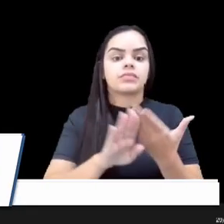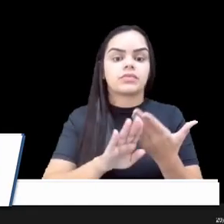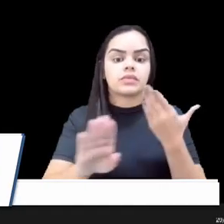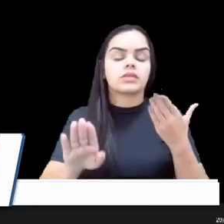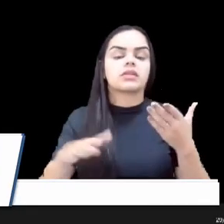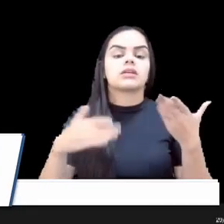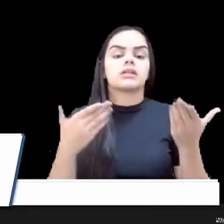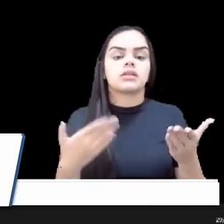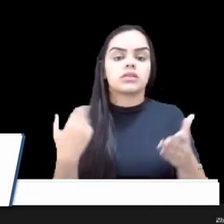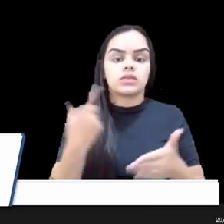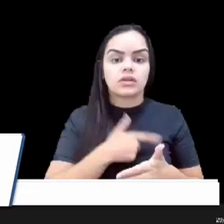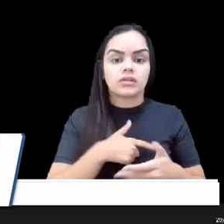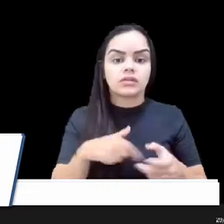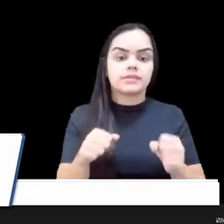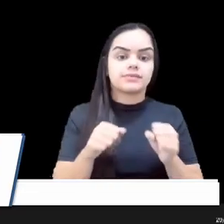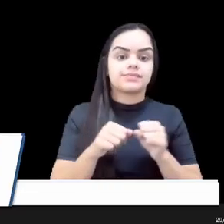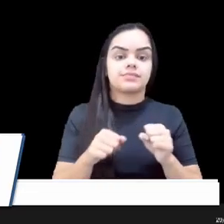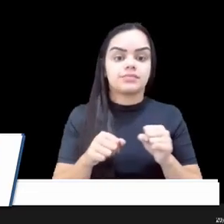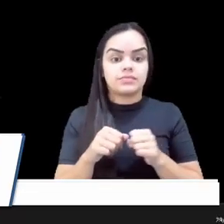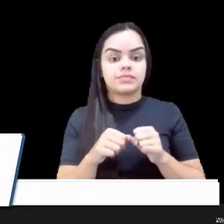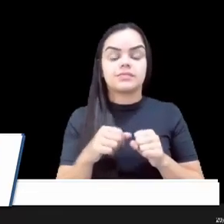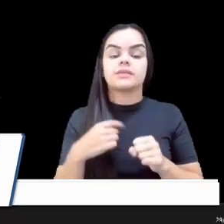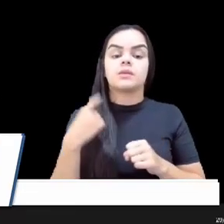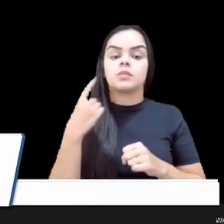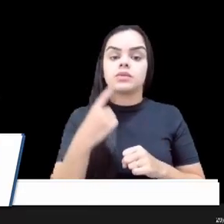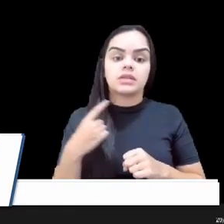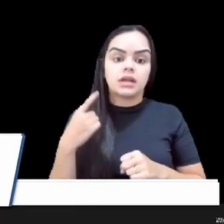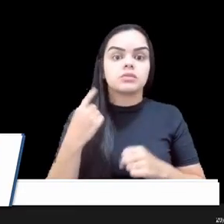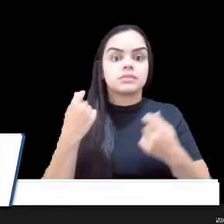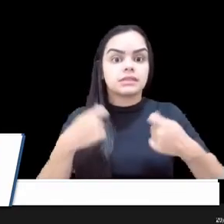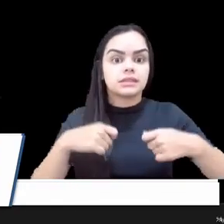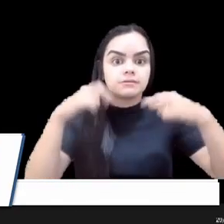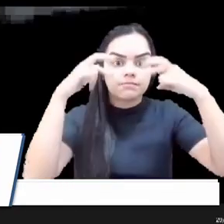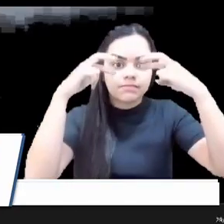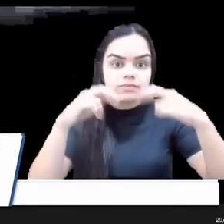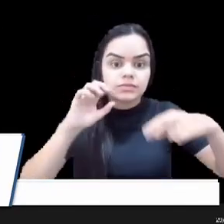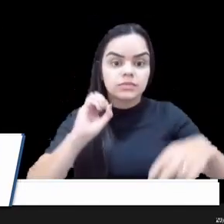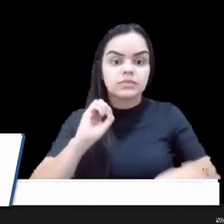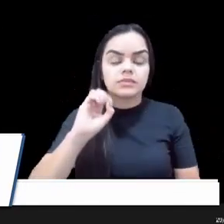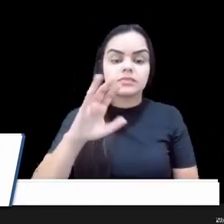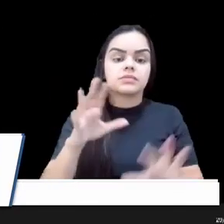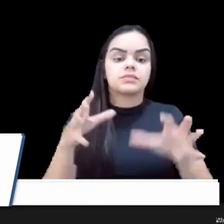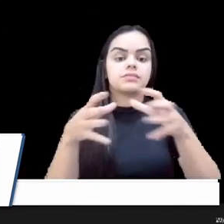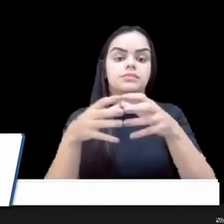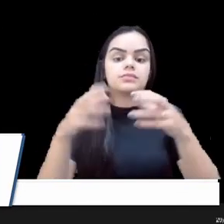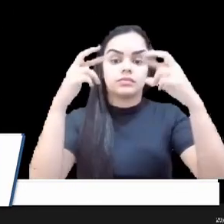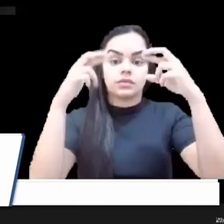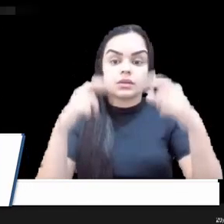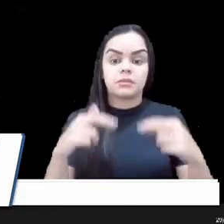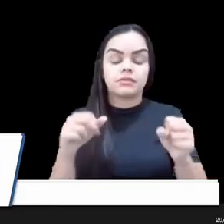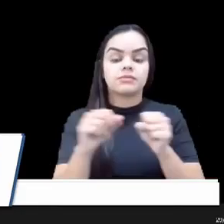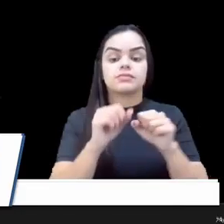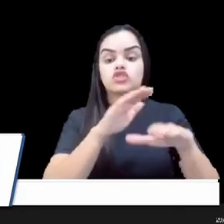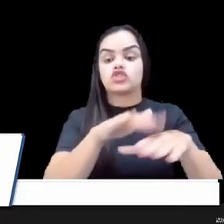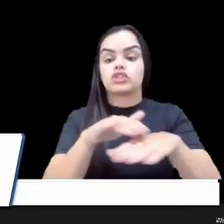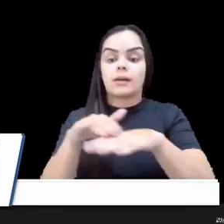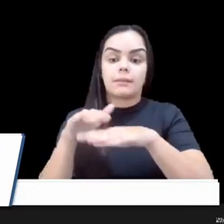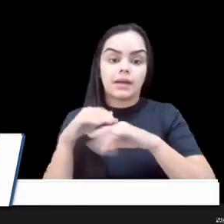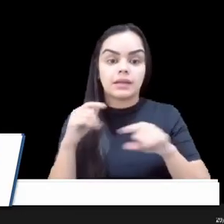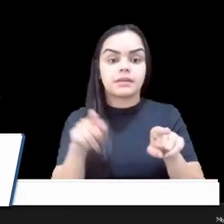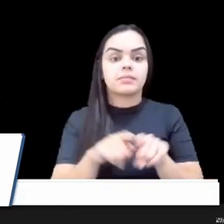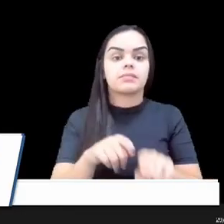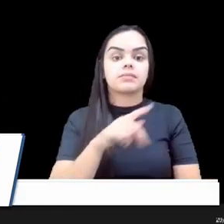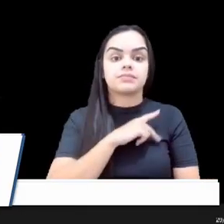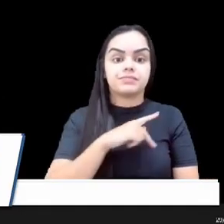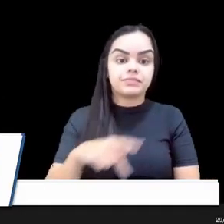gente tem que fazer aqui, senadores, deputados federais, é fiscalizar. Então estou encaminhando para a comissão de fiscalização para poder convocar tanto o presidente do INSS que